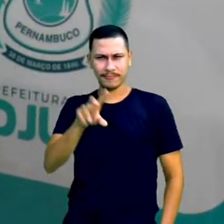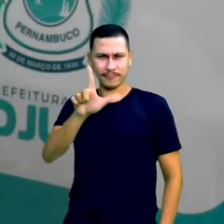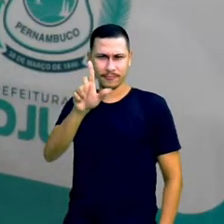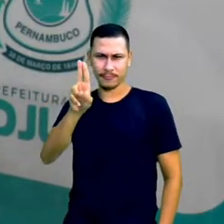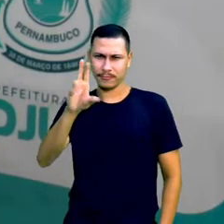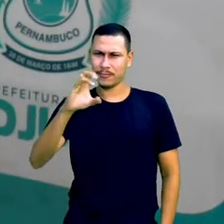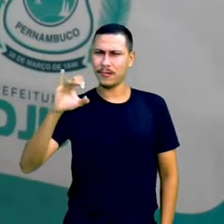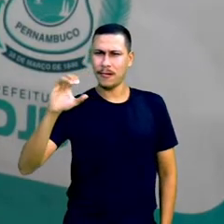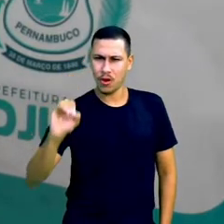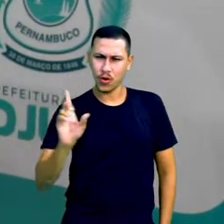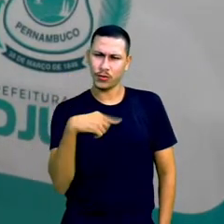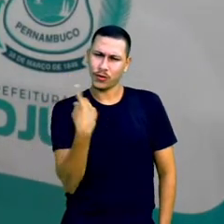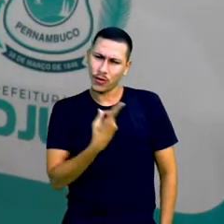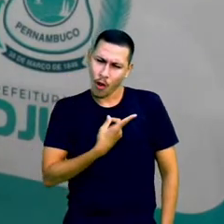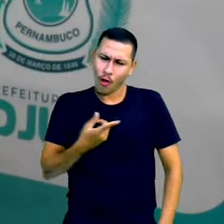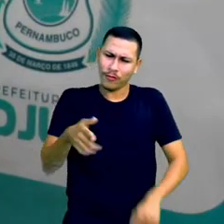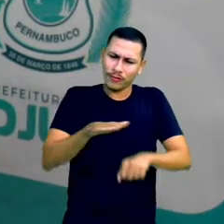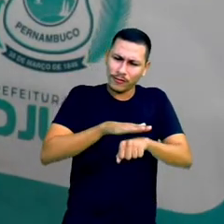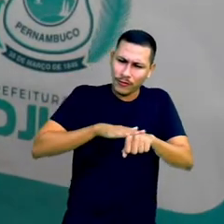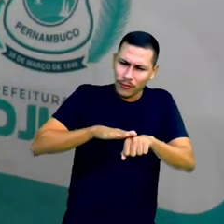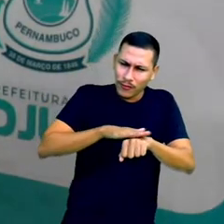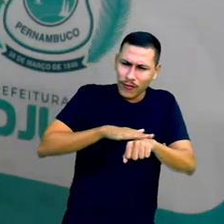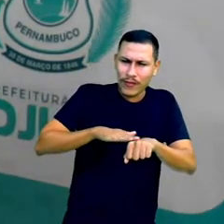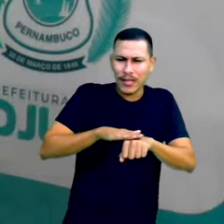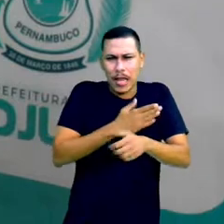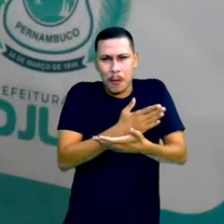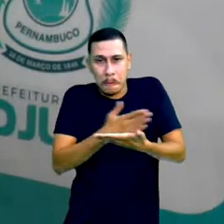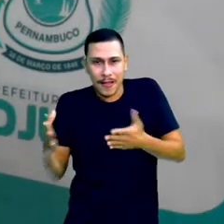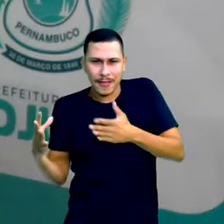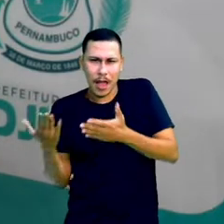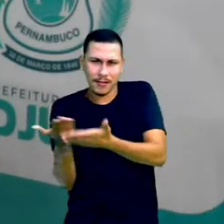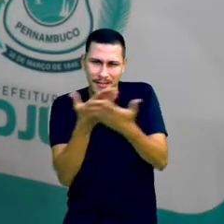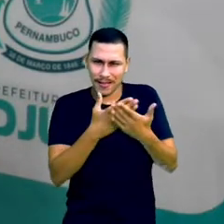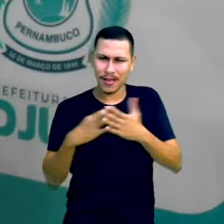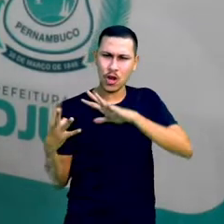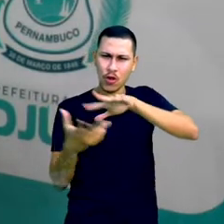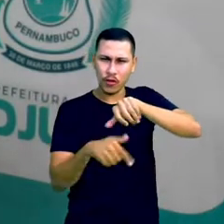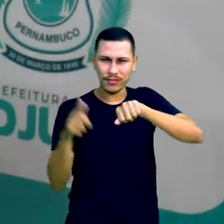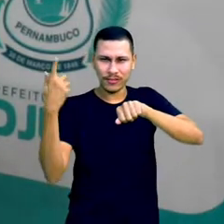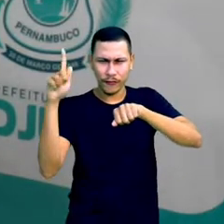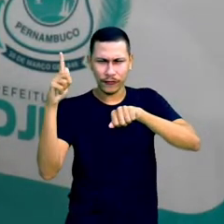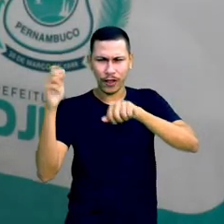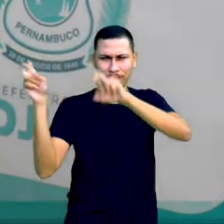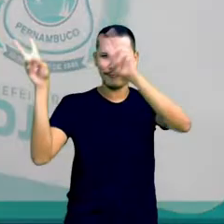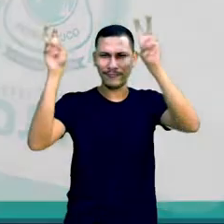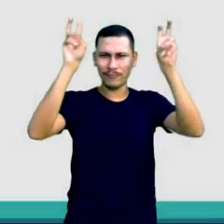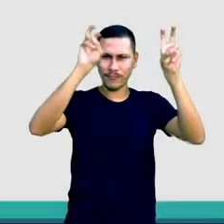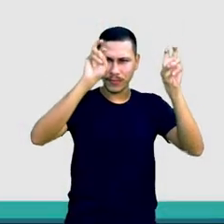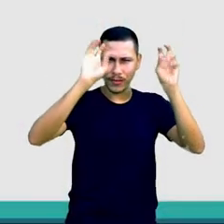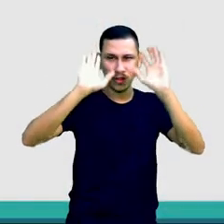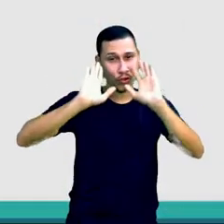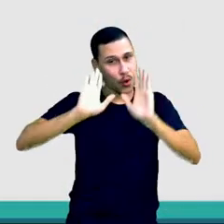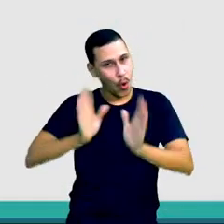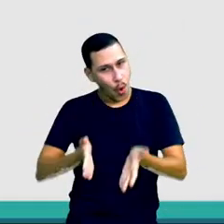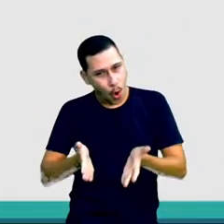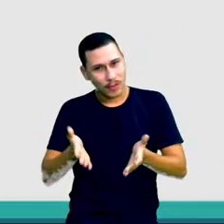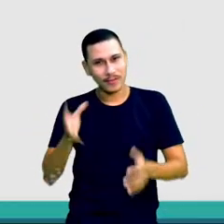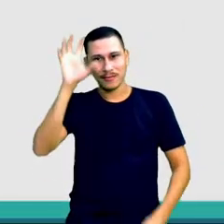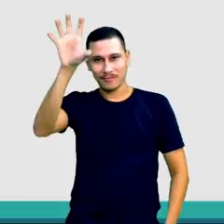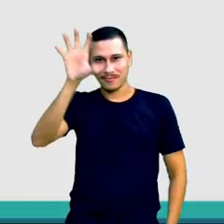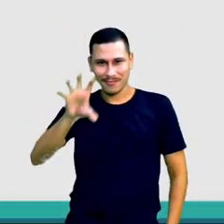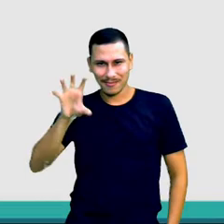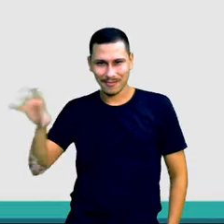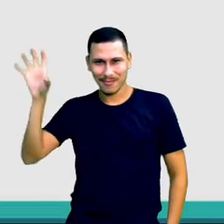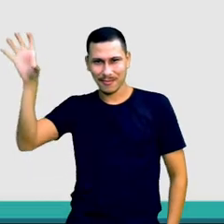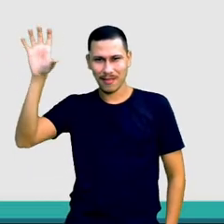Lúcio Neto e nós vamos começar agora a nossa aula de Geografia. O nosso assunto de hoje vai falar sobre a